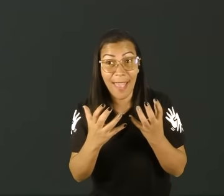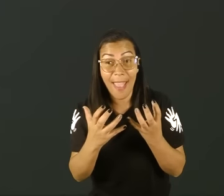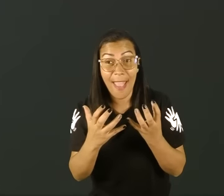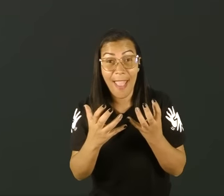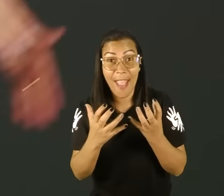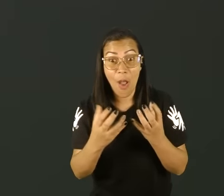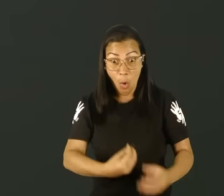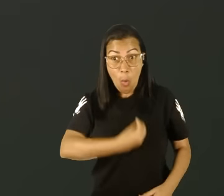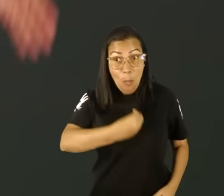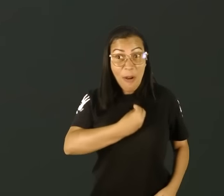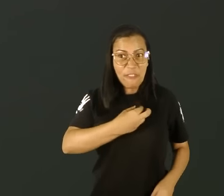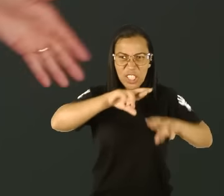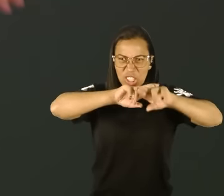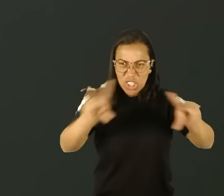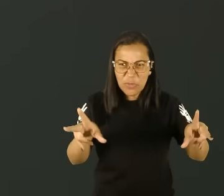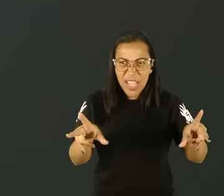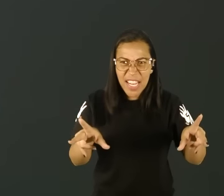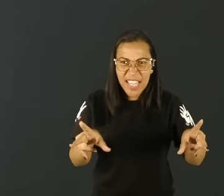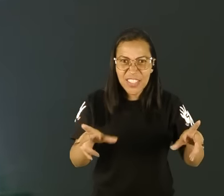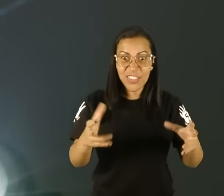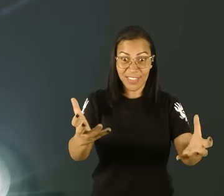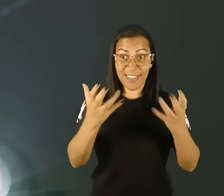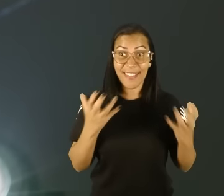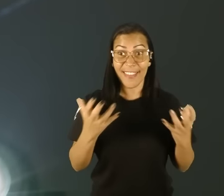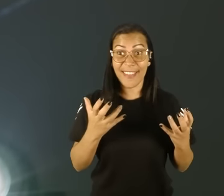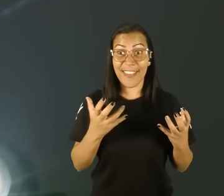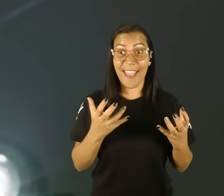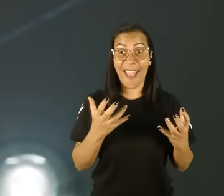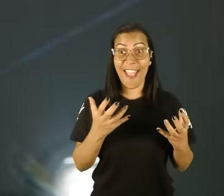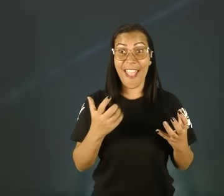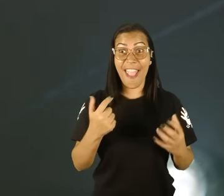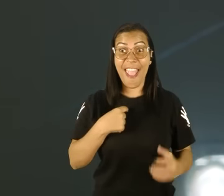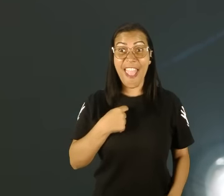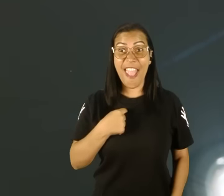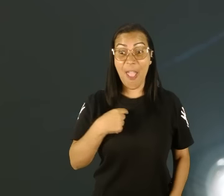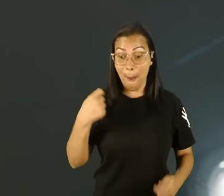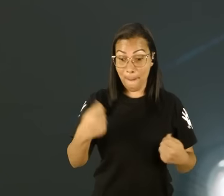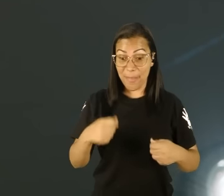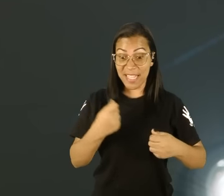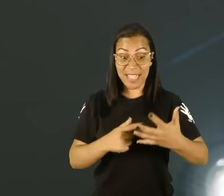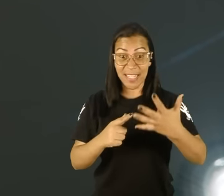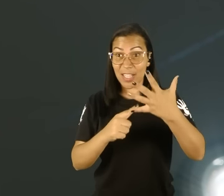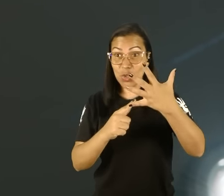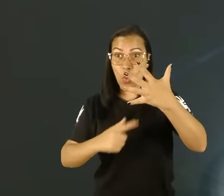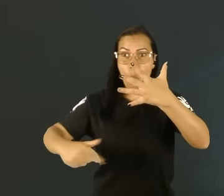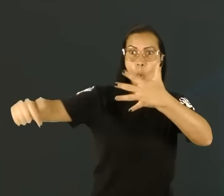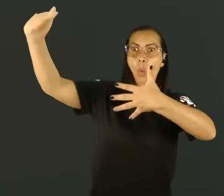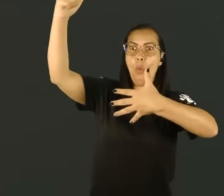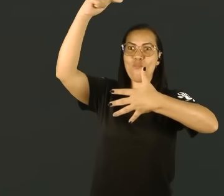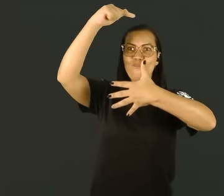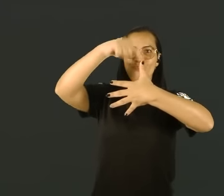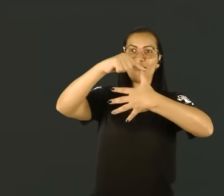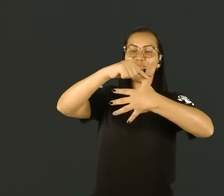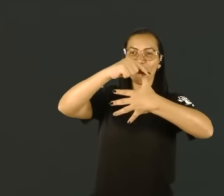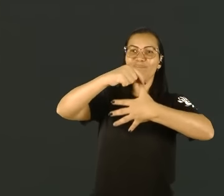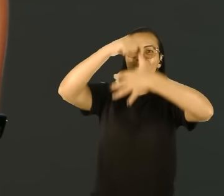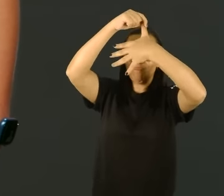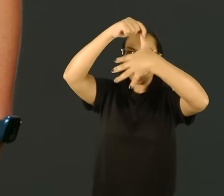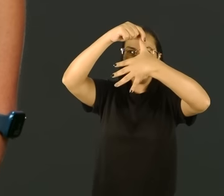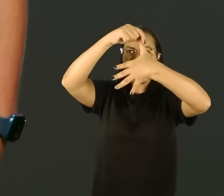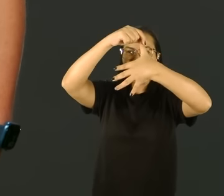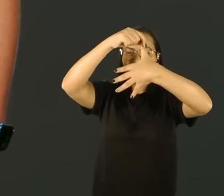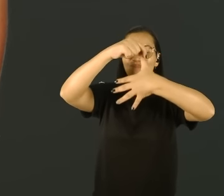quer viver promessas de Deus? Não tenha nenhum sonho que Deus não esteja no topo. Não tenha nenhum sonho, não importa o que você queira fazer na terra.